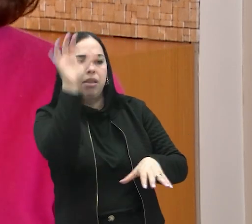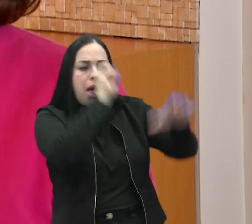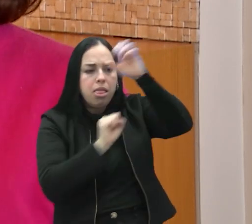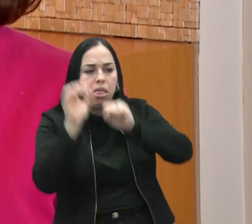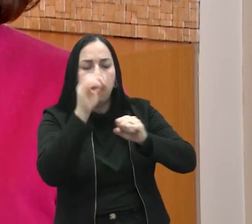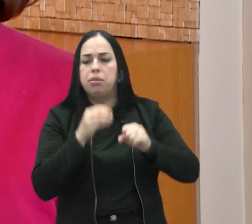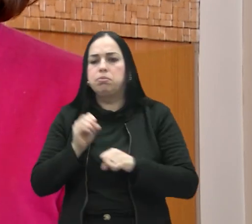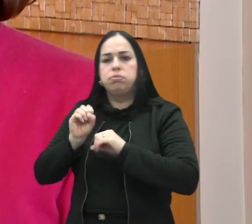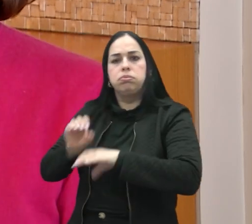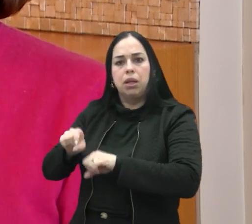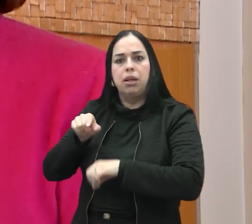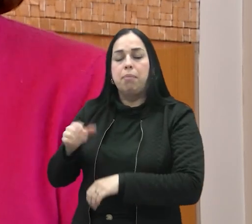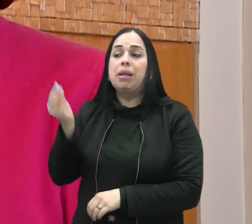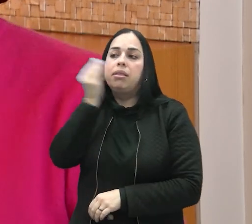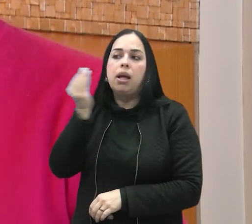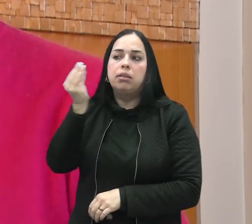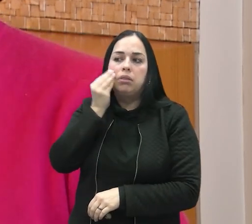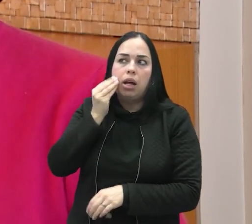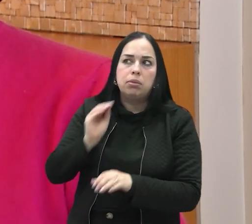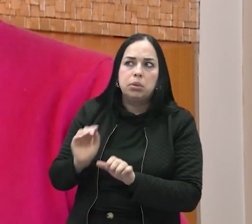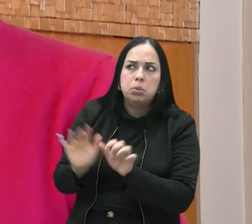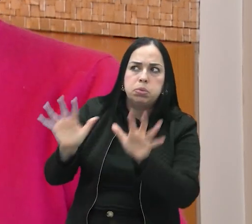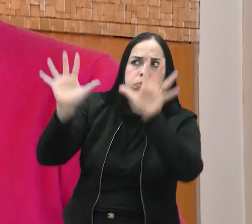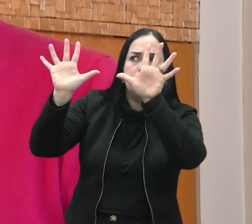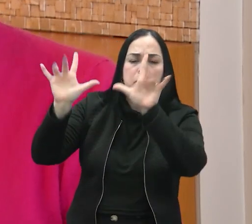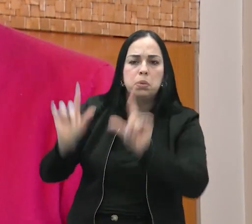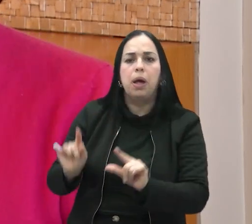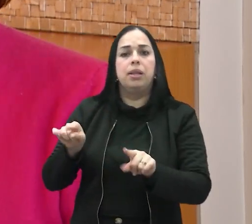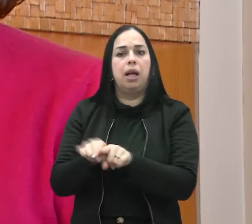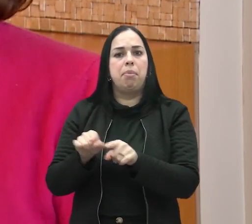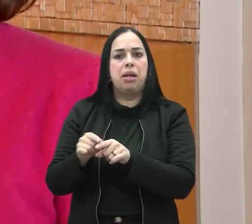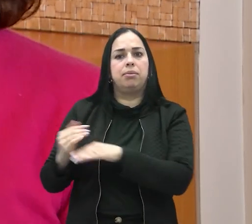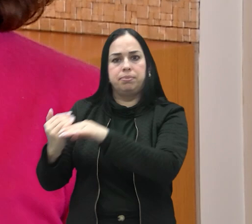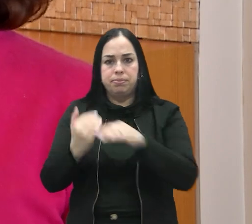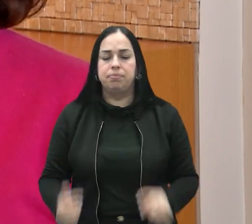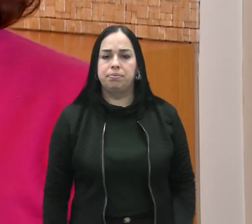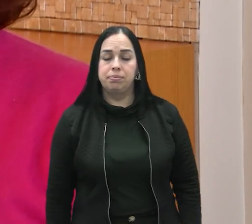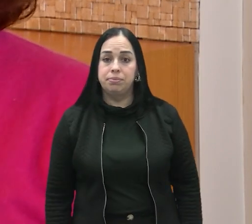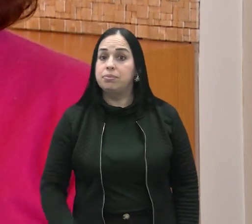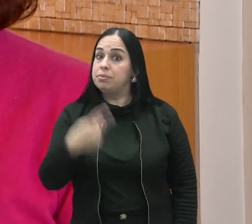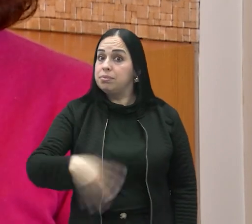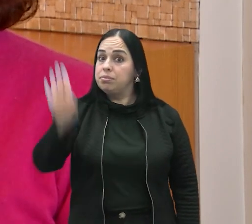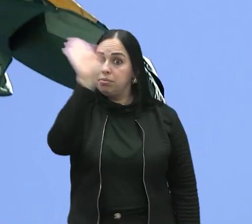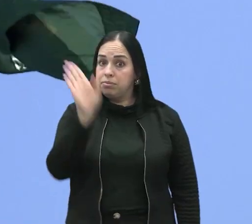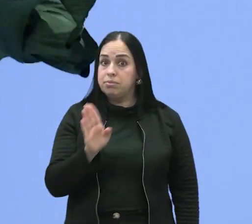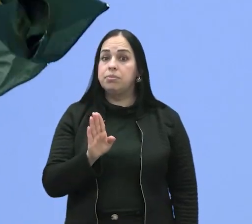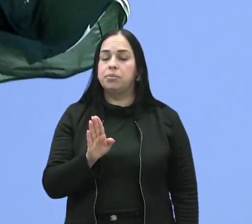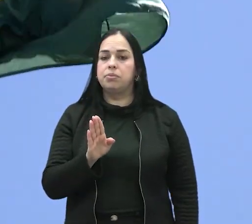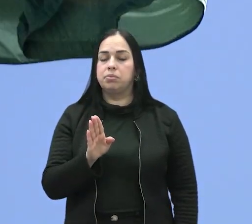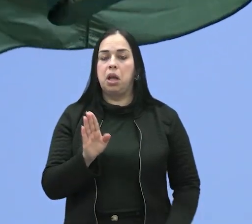embutido dentro da nossa trajetória de buscar uma implementação que seja justa e equitativa.